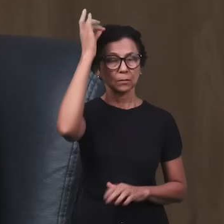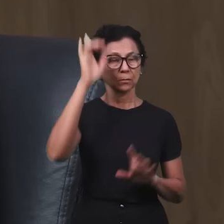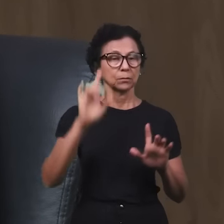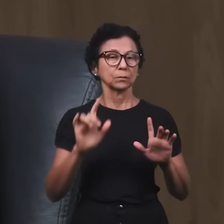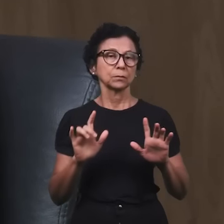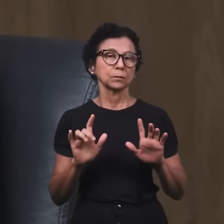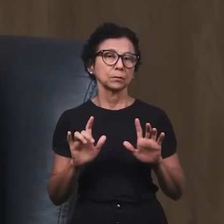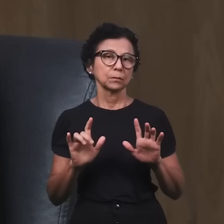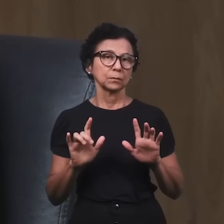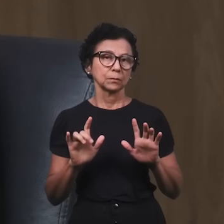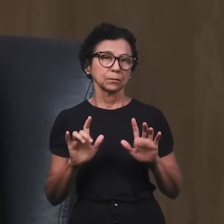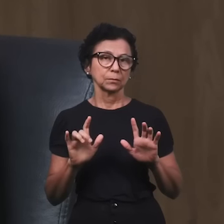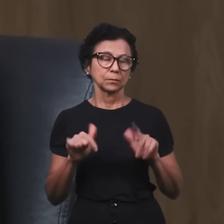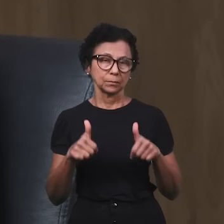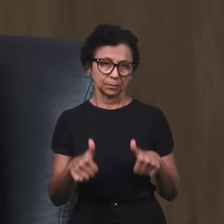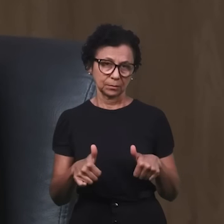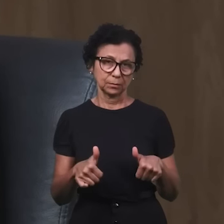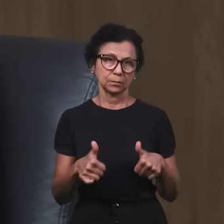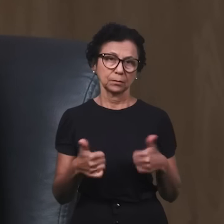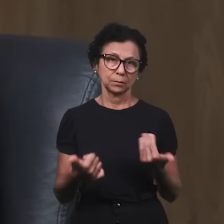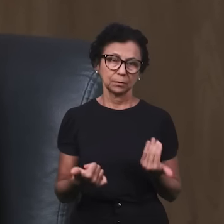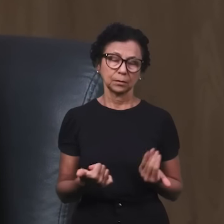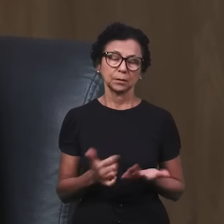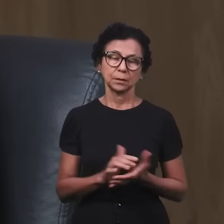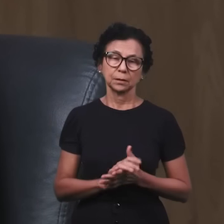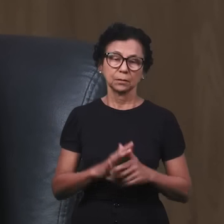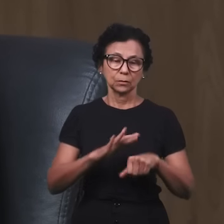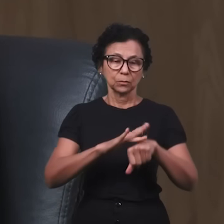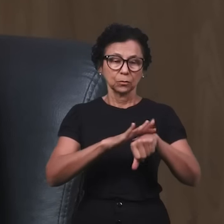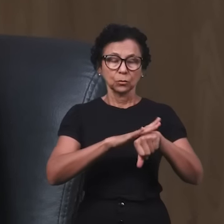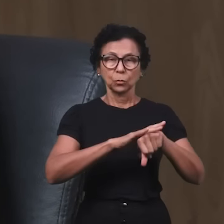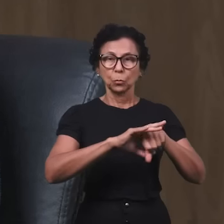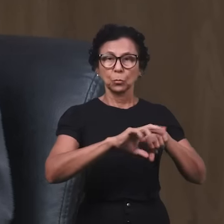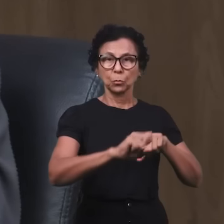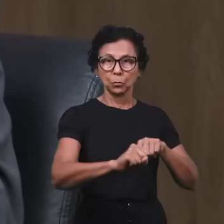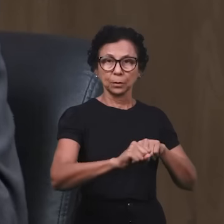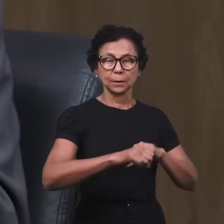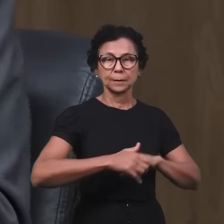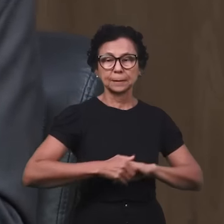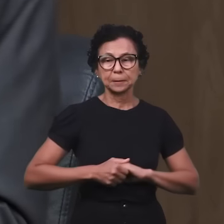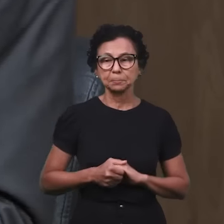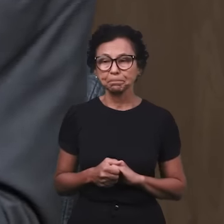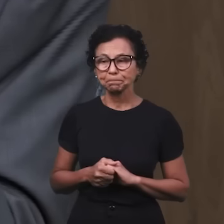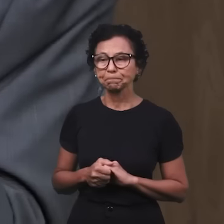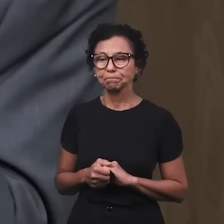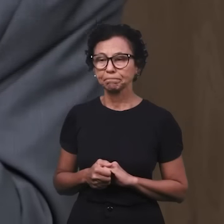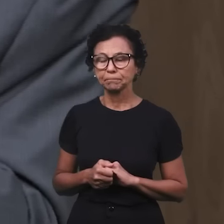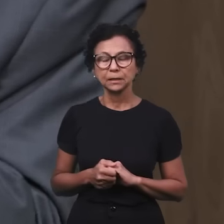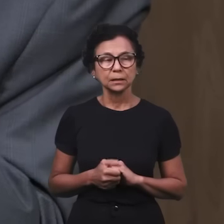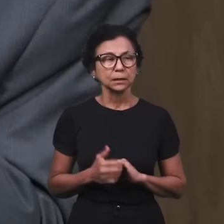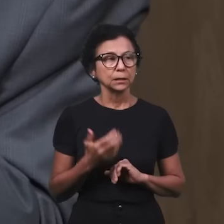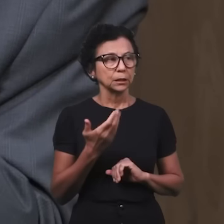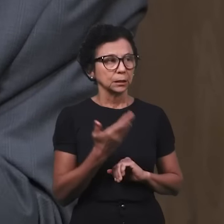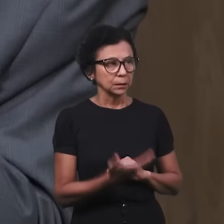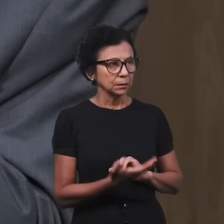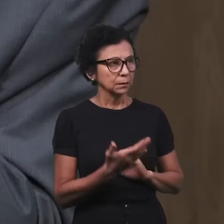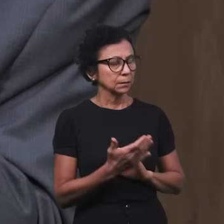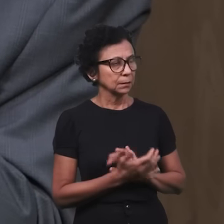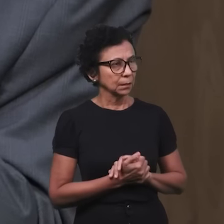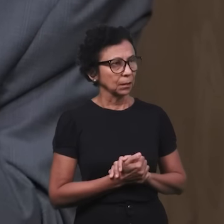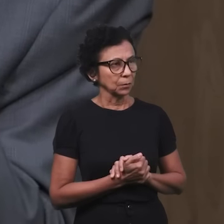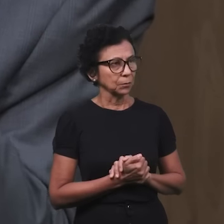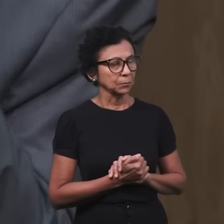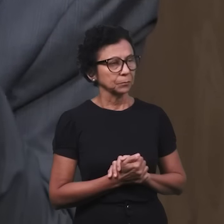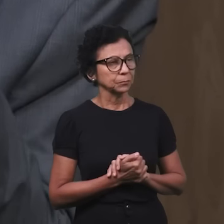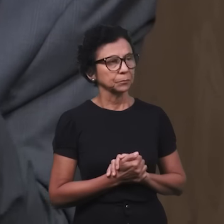Paulo também fala nisso, que são as curas. O que nós vemos, Alexandre, de